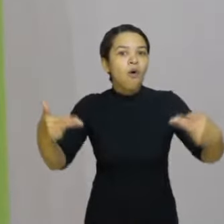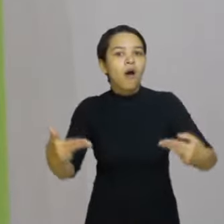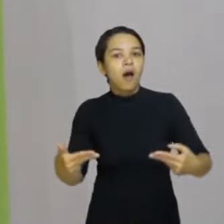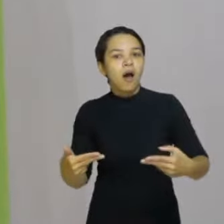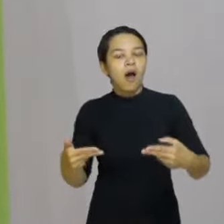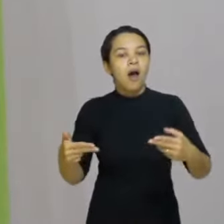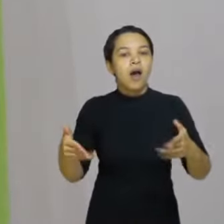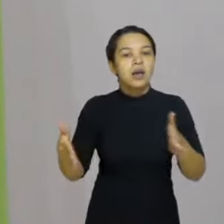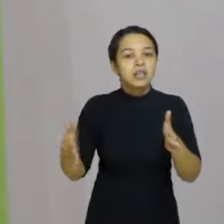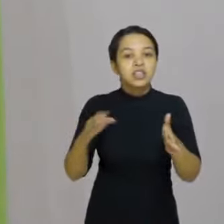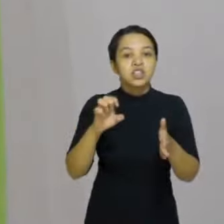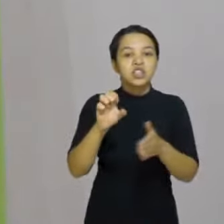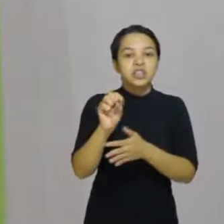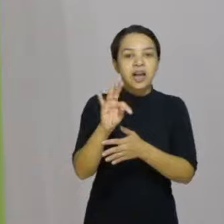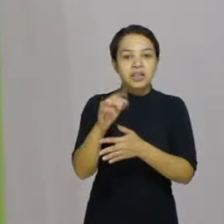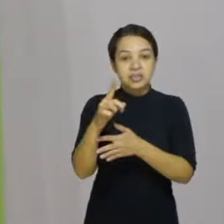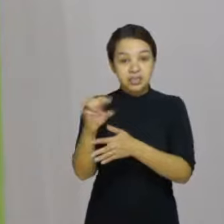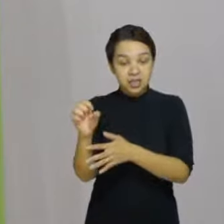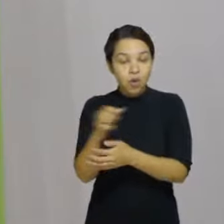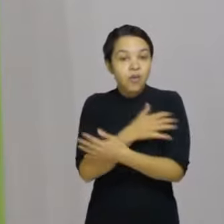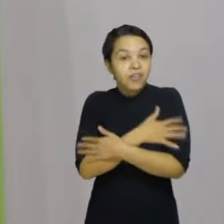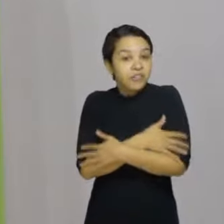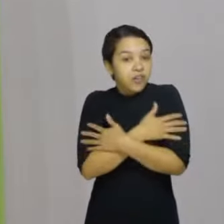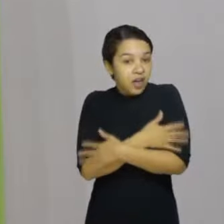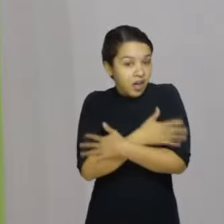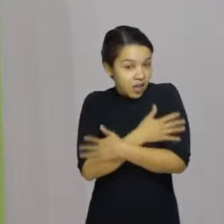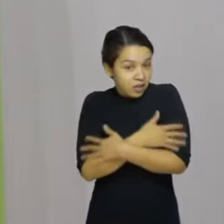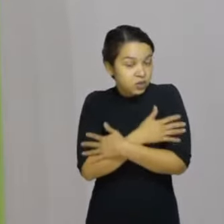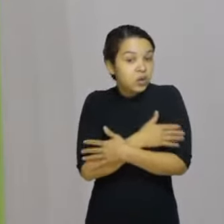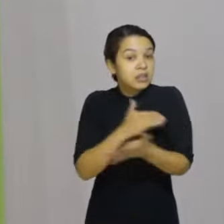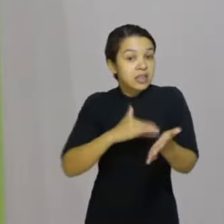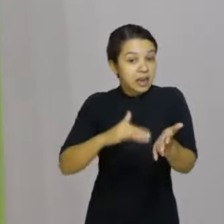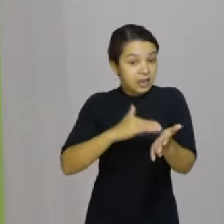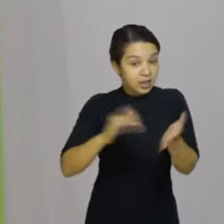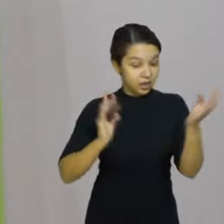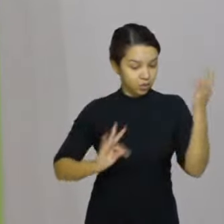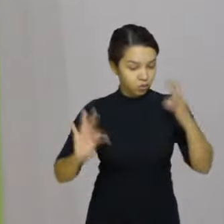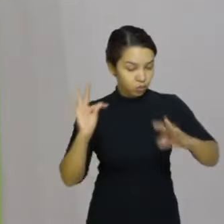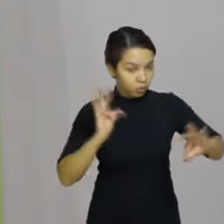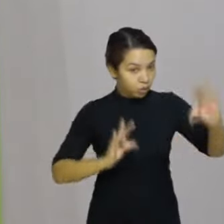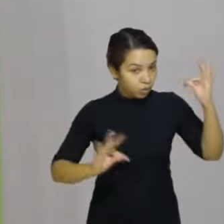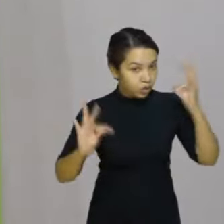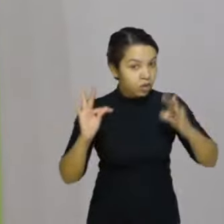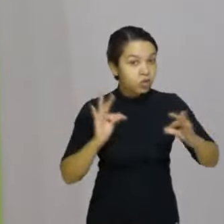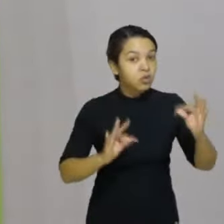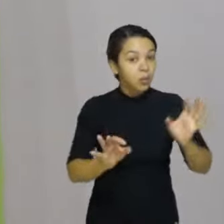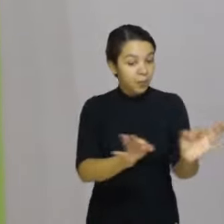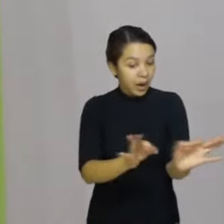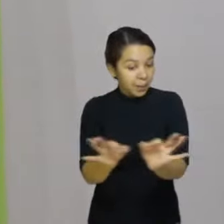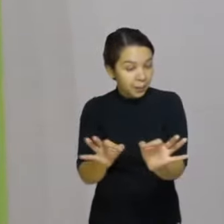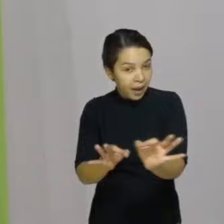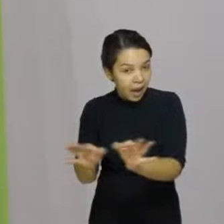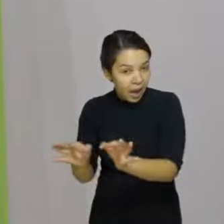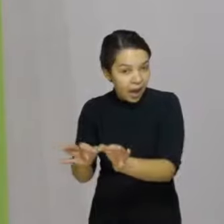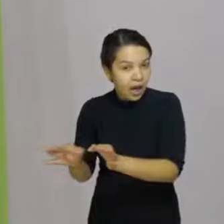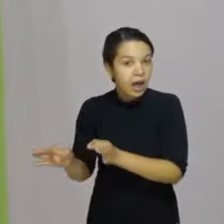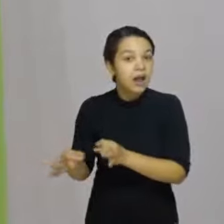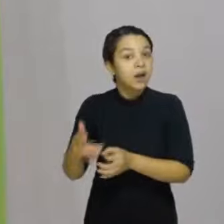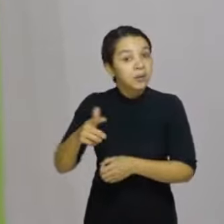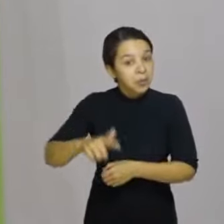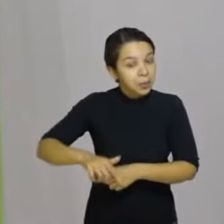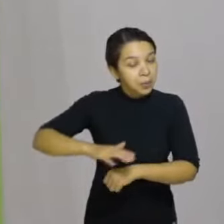uma ação da Secretaria de Estado do Turismo, através do secretário Vandro Neiva, que, mais uma vez, essa ação do Governo do